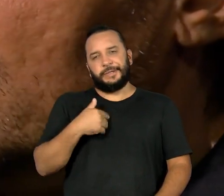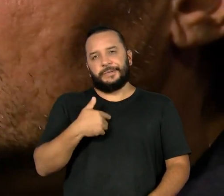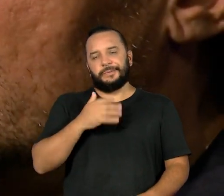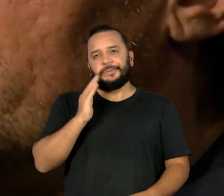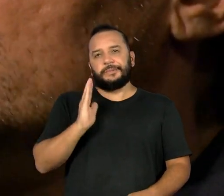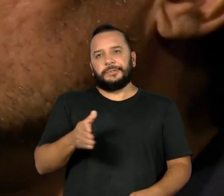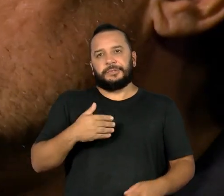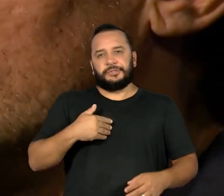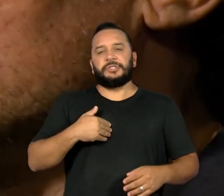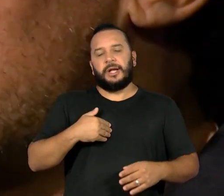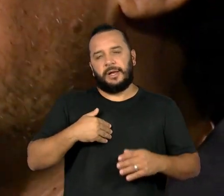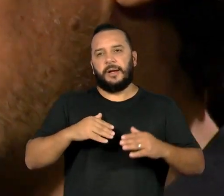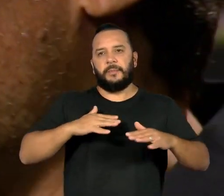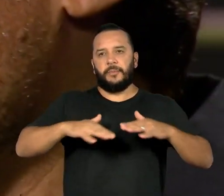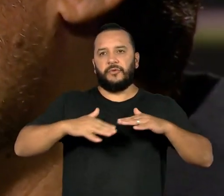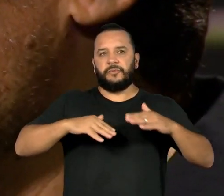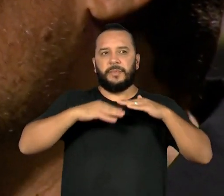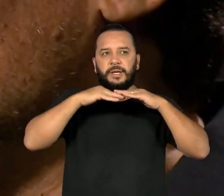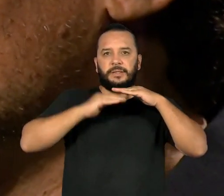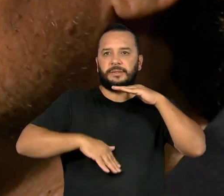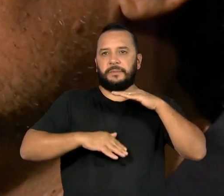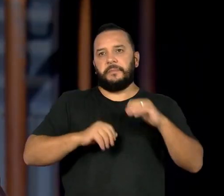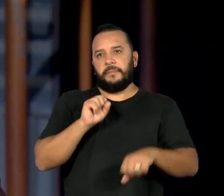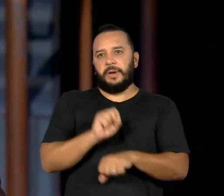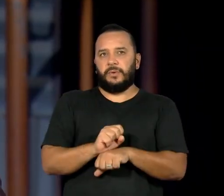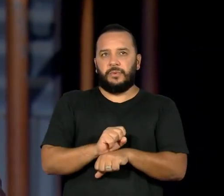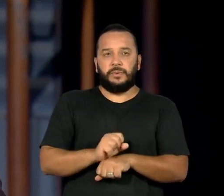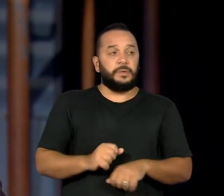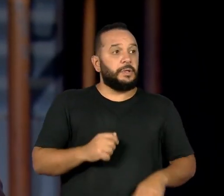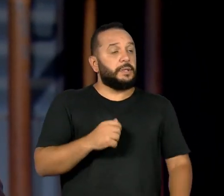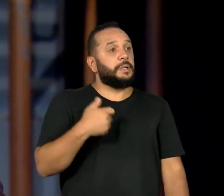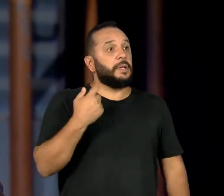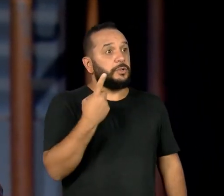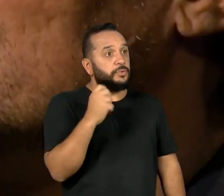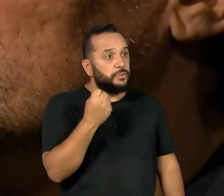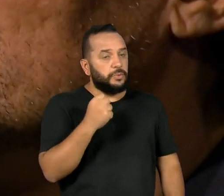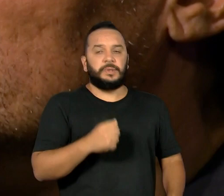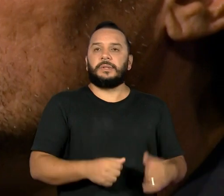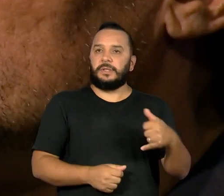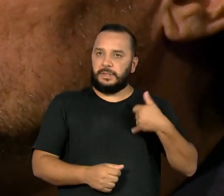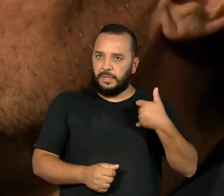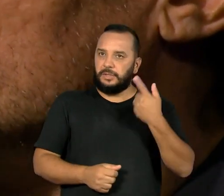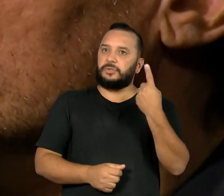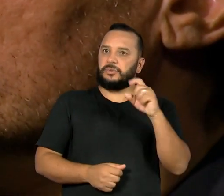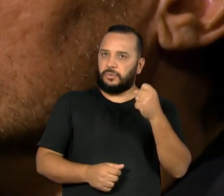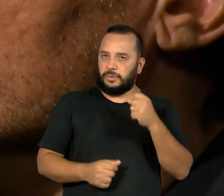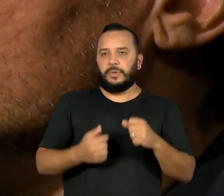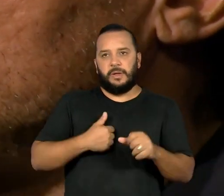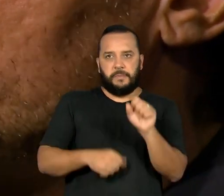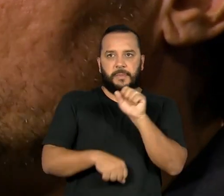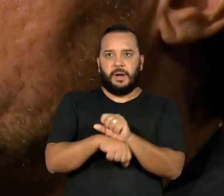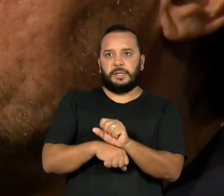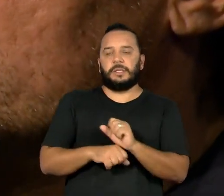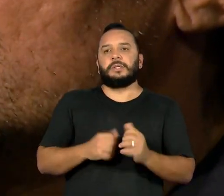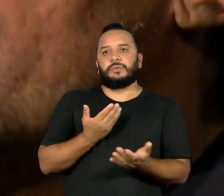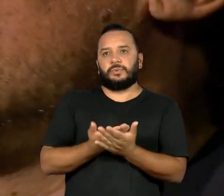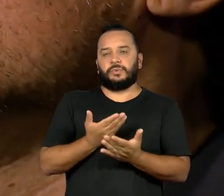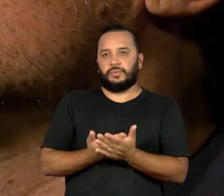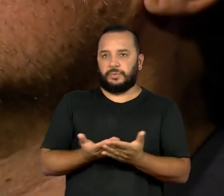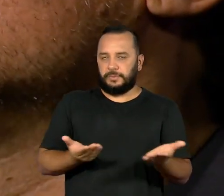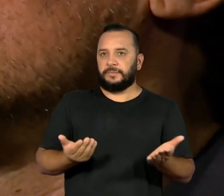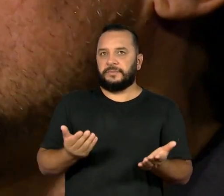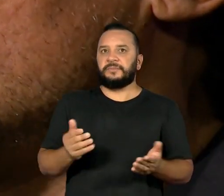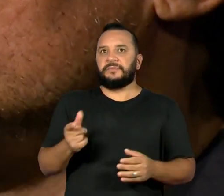Precisei abandonar, fazer uma pausa nos estudos. 18 anos. 18 anos. E tive